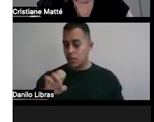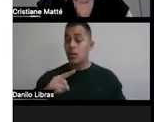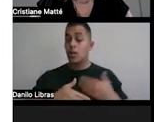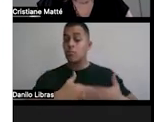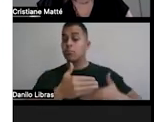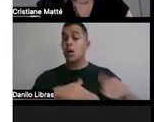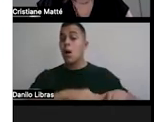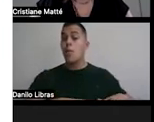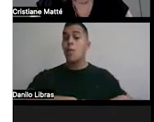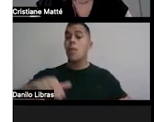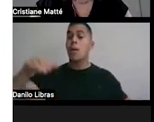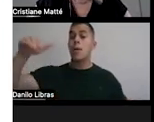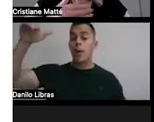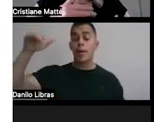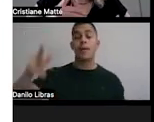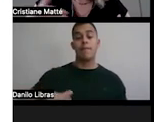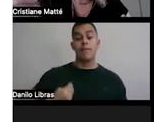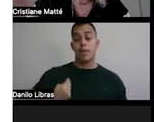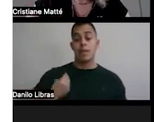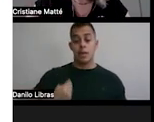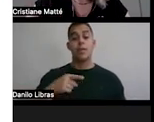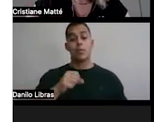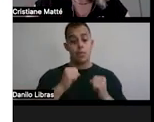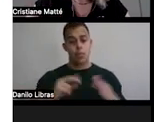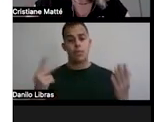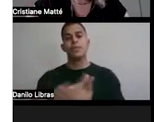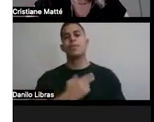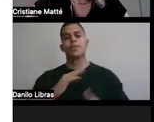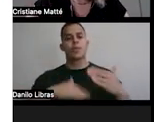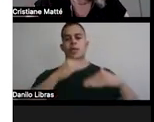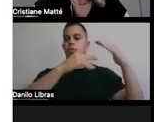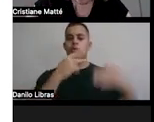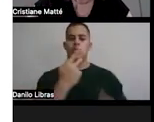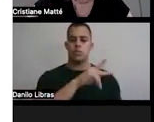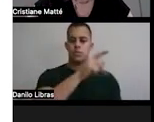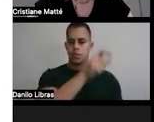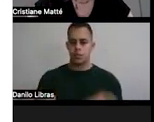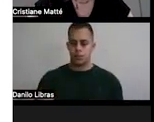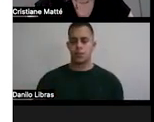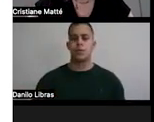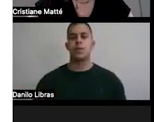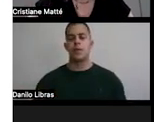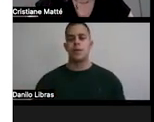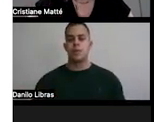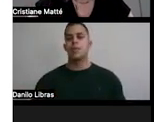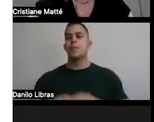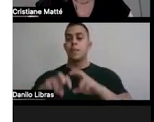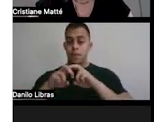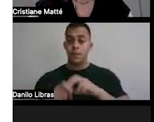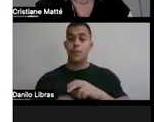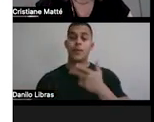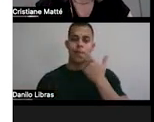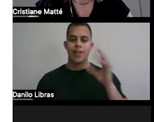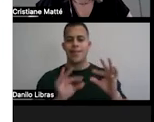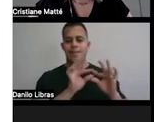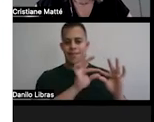então, uma repercussão que ela pode efetivamente afetar todo o desenvolvimento desse indivíduo. Por isso que a gente diz, né, what happens in the womb